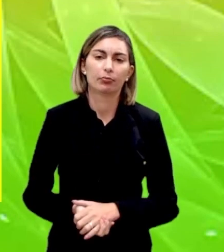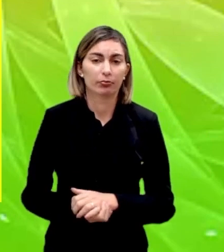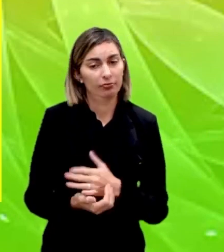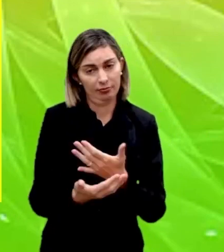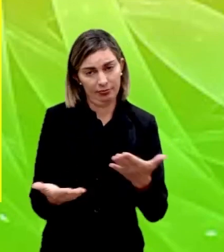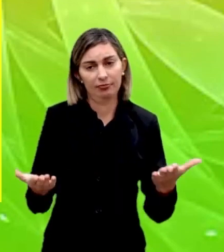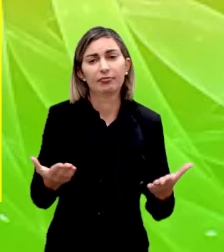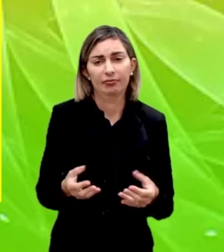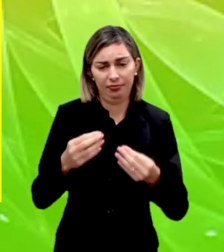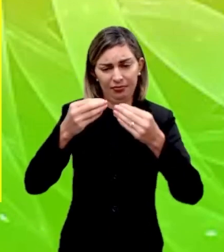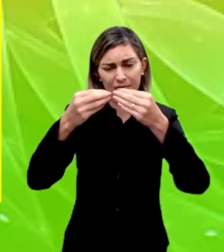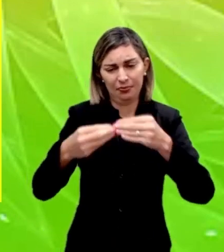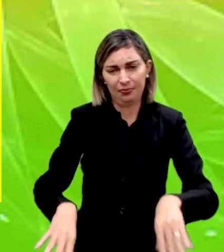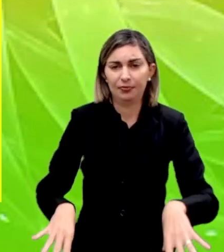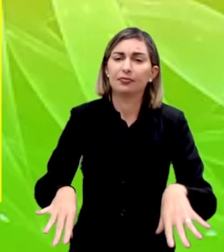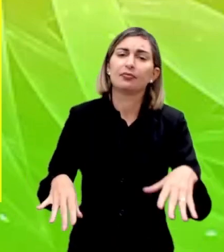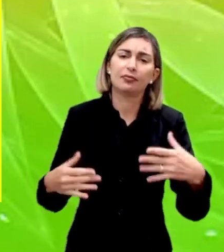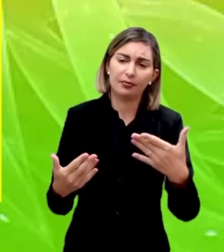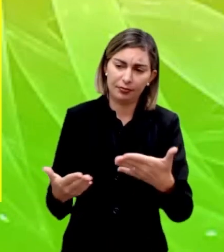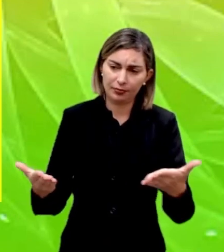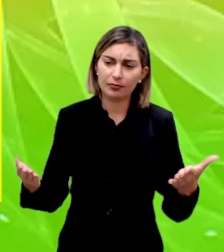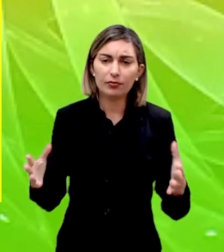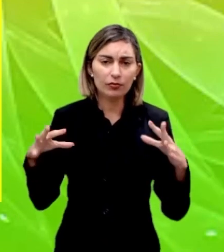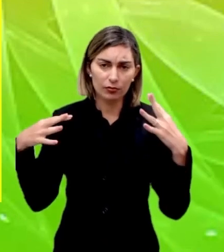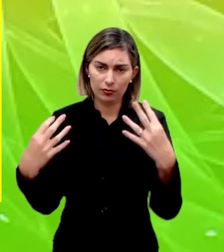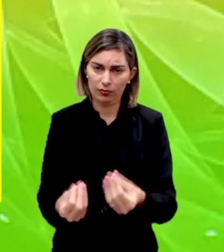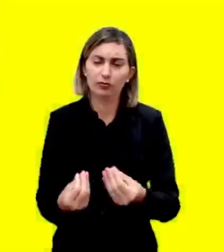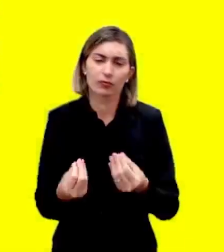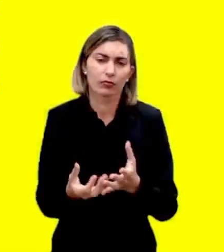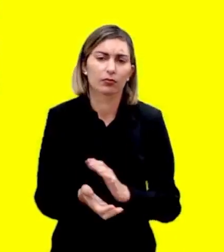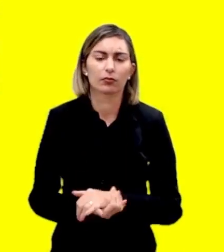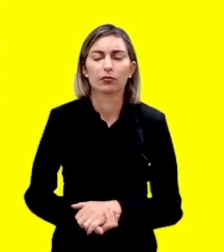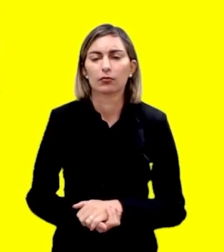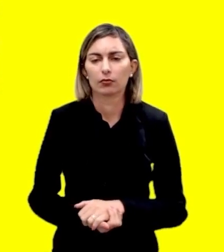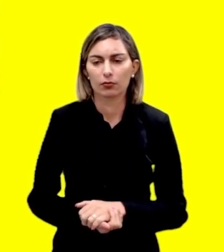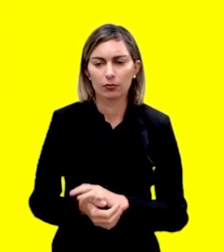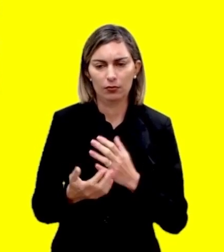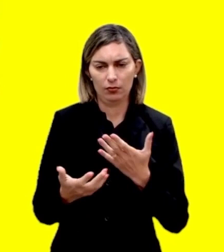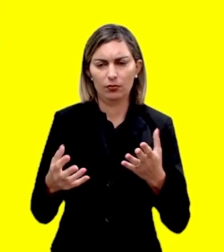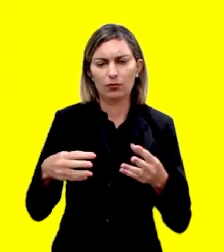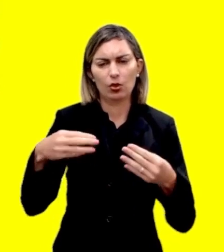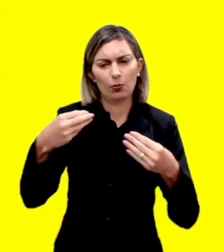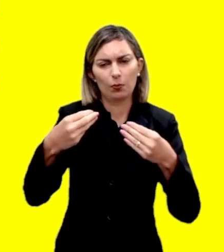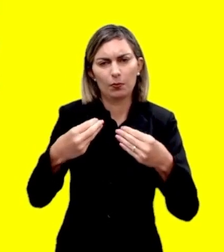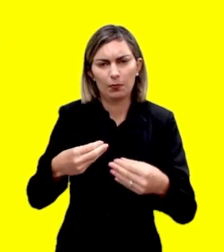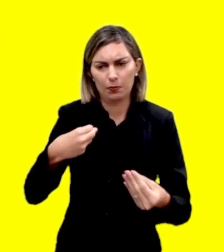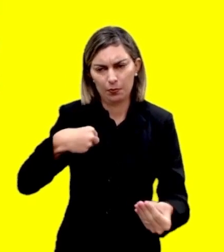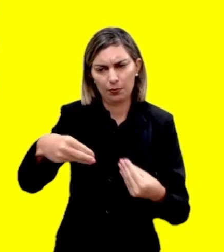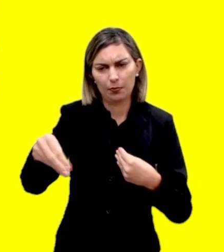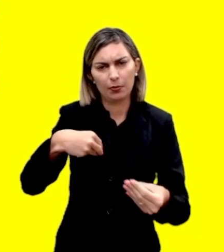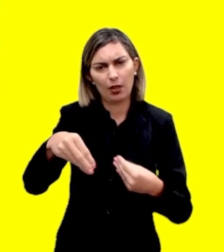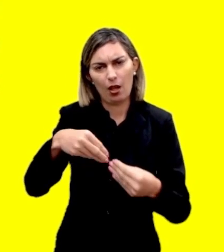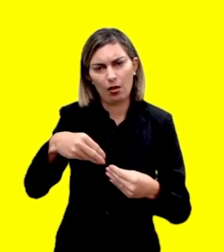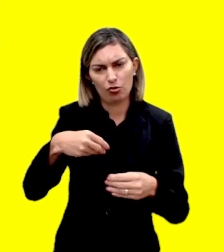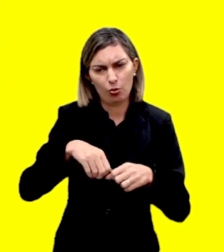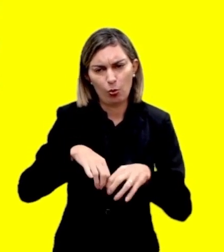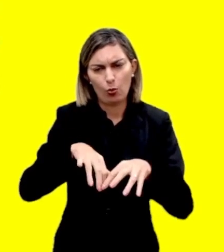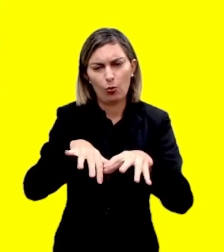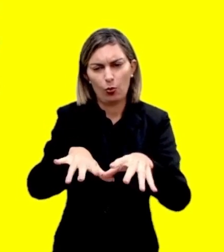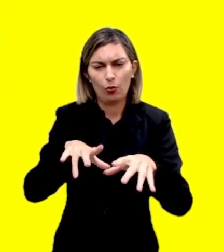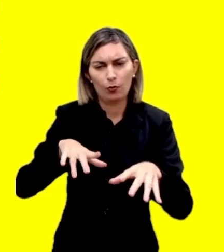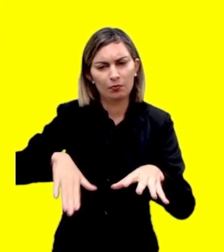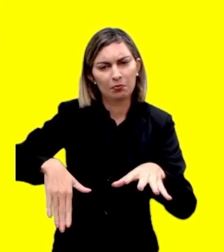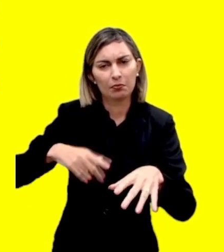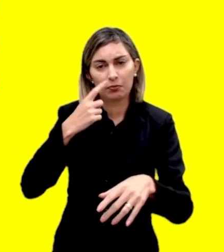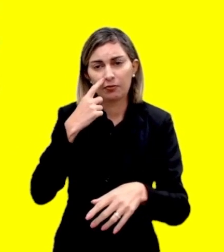traz um prejuízo muito grande para todos nós. O plástico que vai para o oceano, vocês podem ver